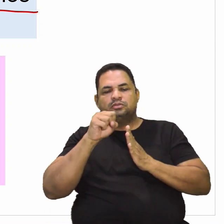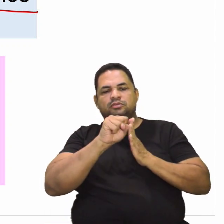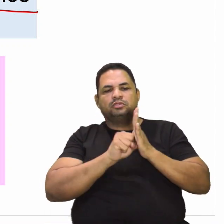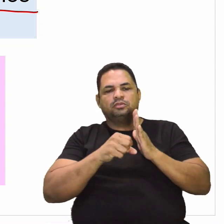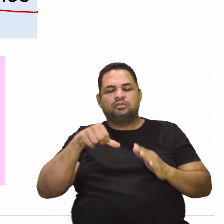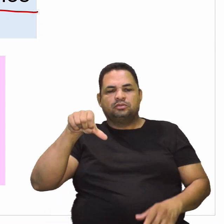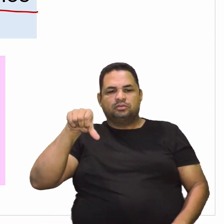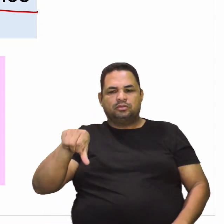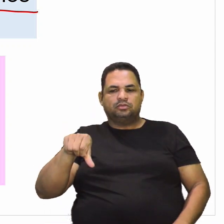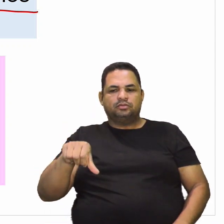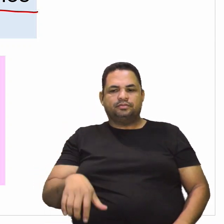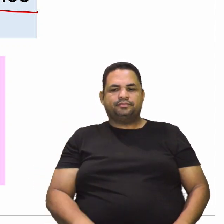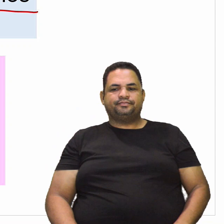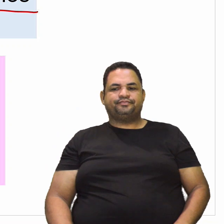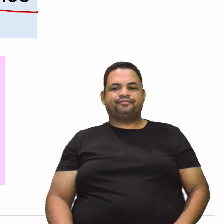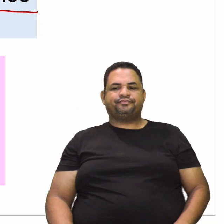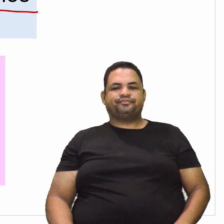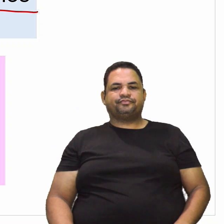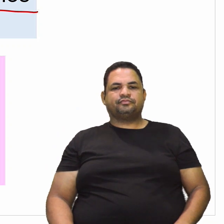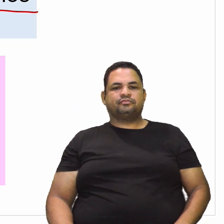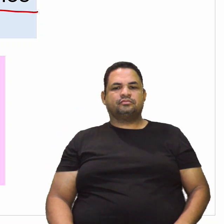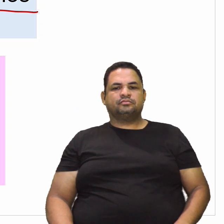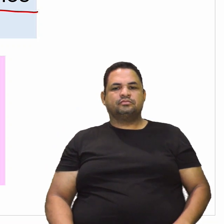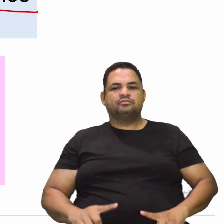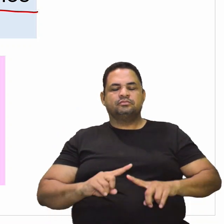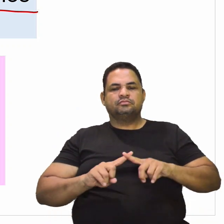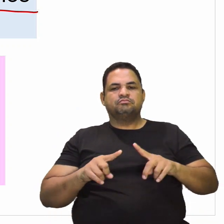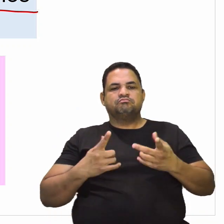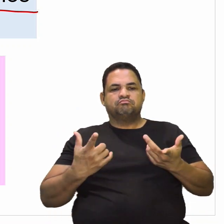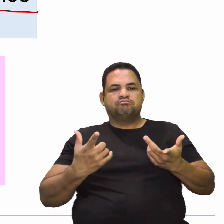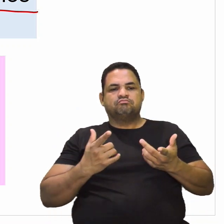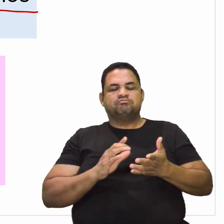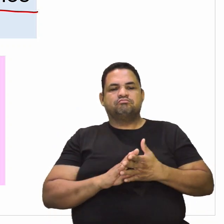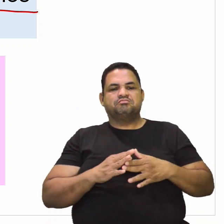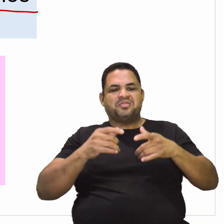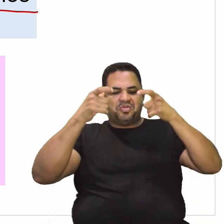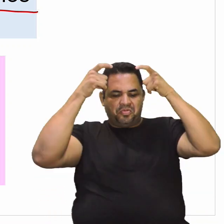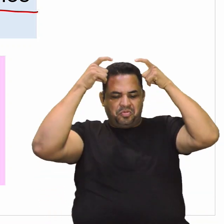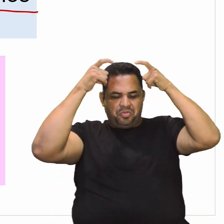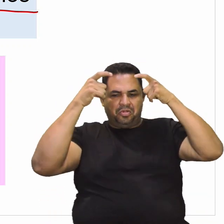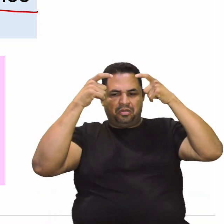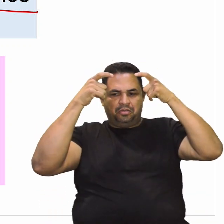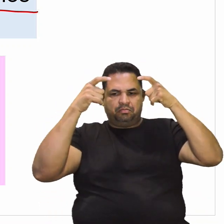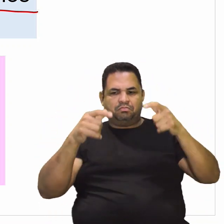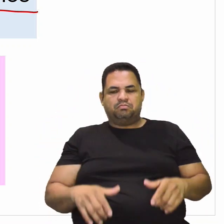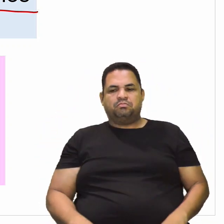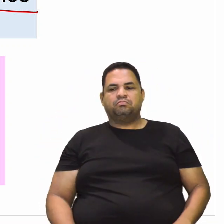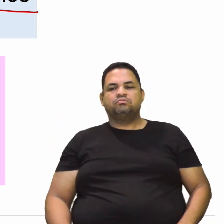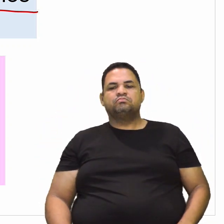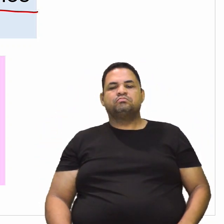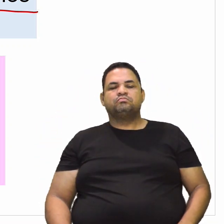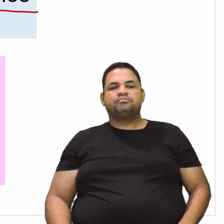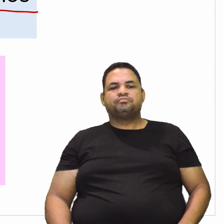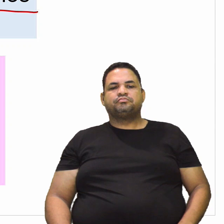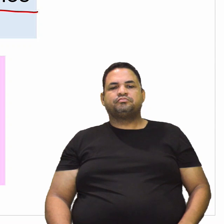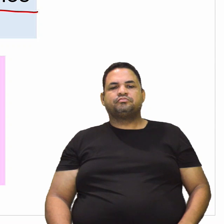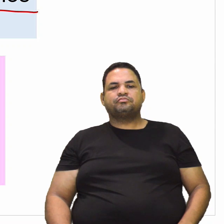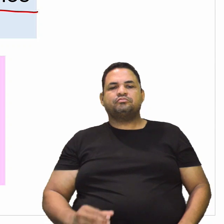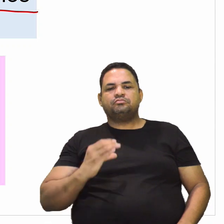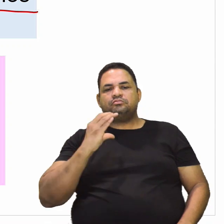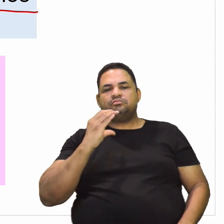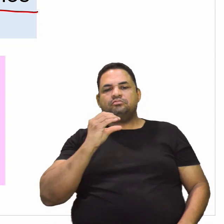também concordo. É muito tempo. Mas o cara foi o rei. Sabia disso? Carlos Magno,